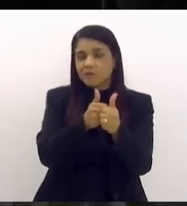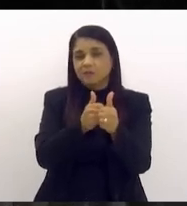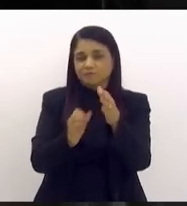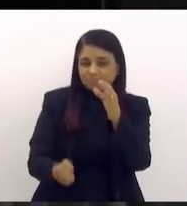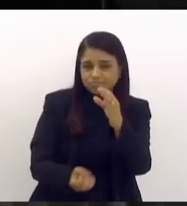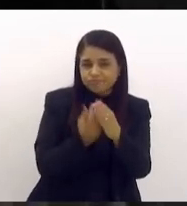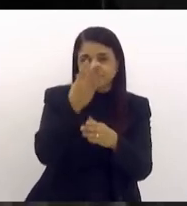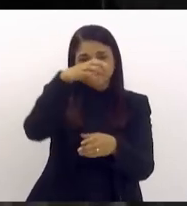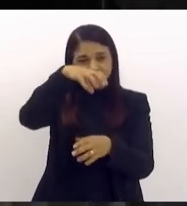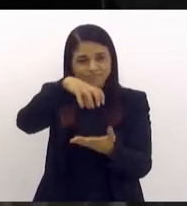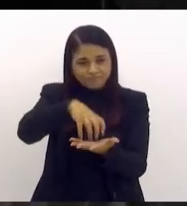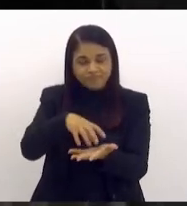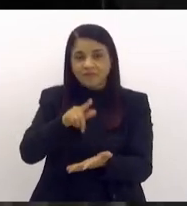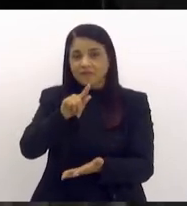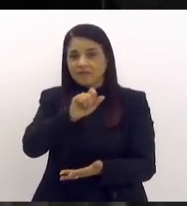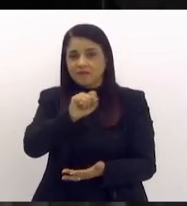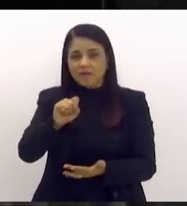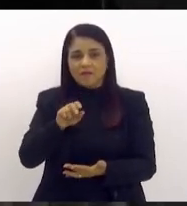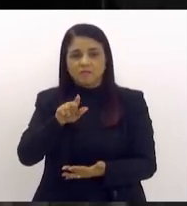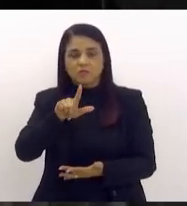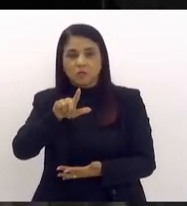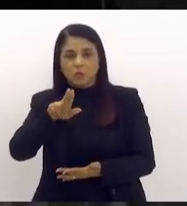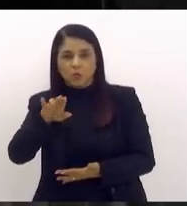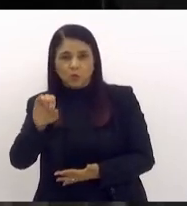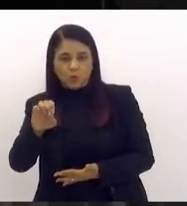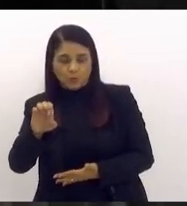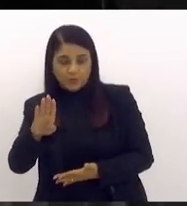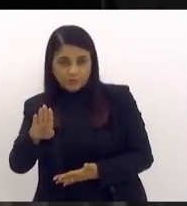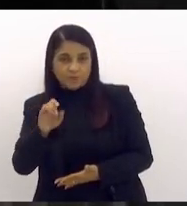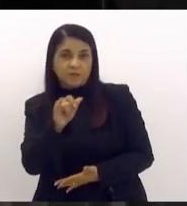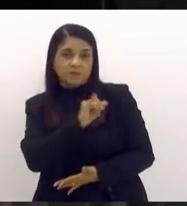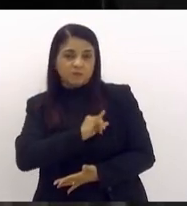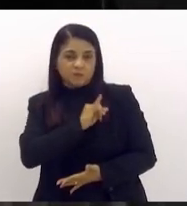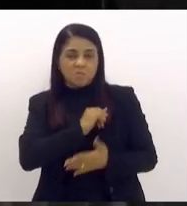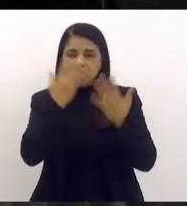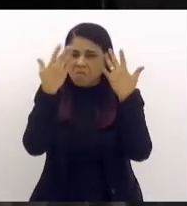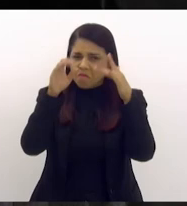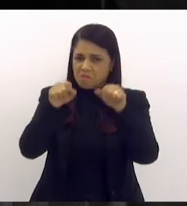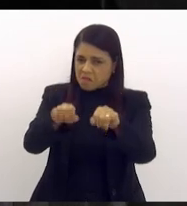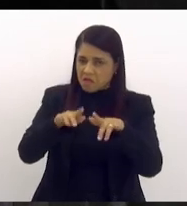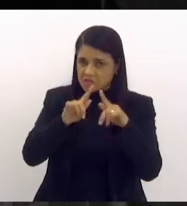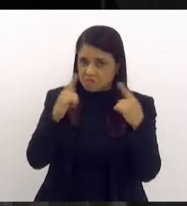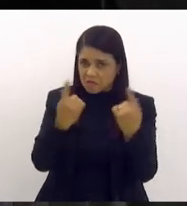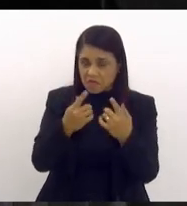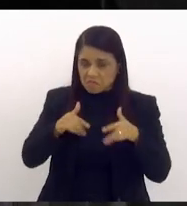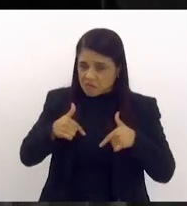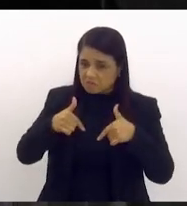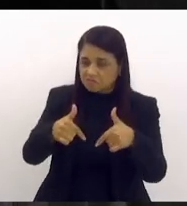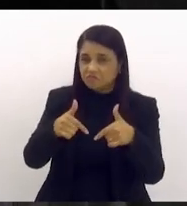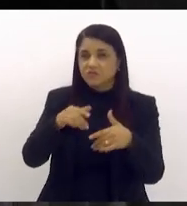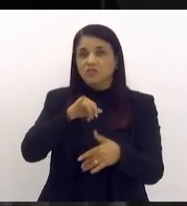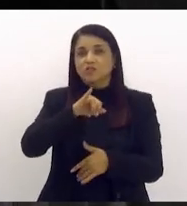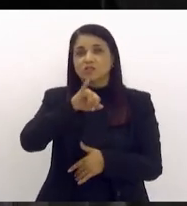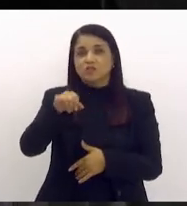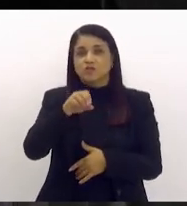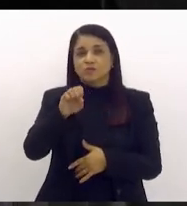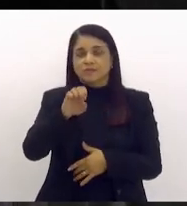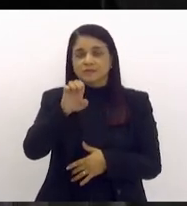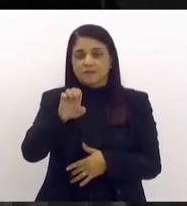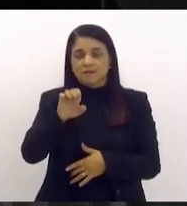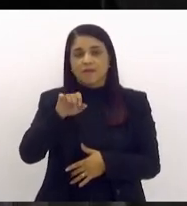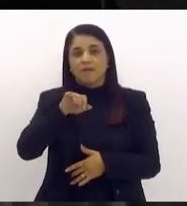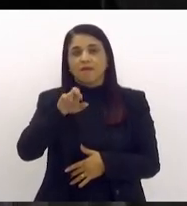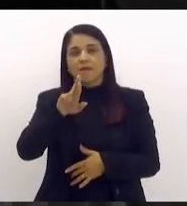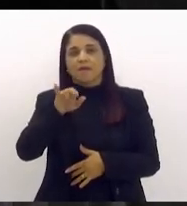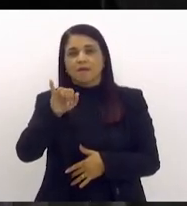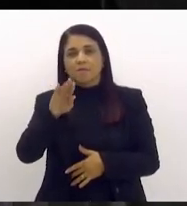do Polo gás Lube em Itaboraí parabéns à Assembleia Legislativa do Rio de Janeiro pela iniciativa José de Ribamar de Oliveira